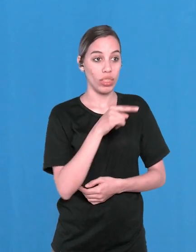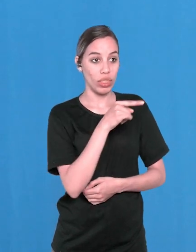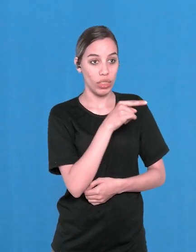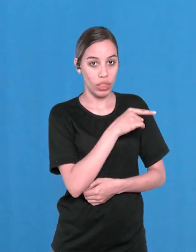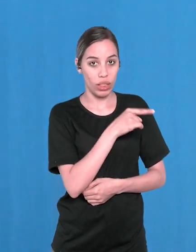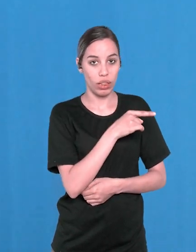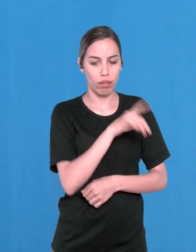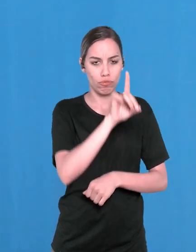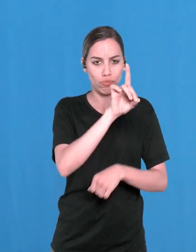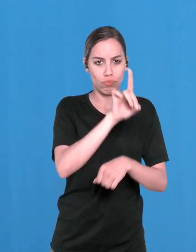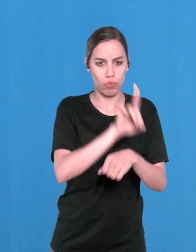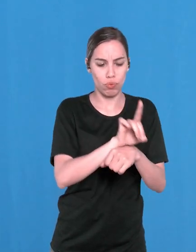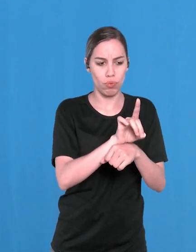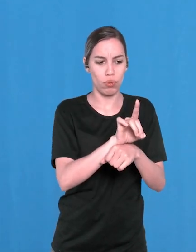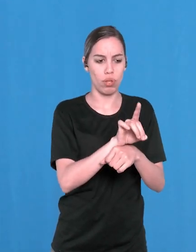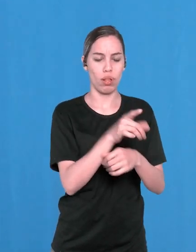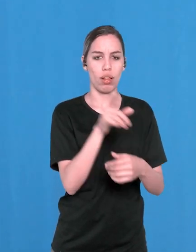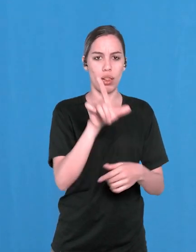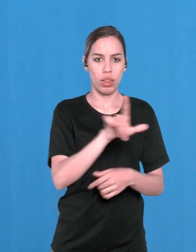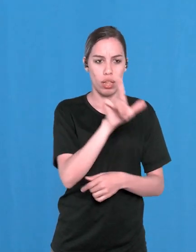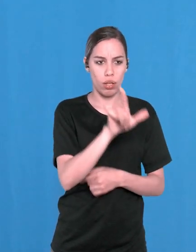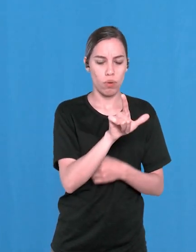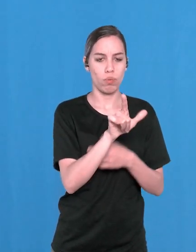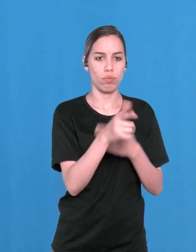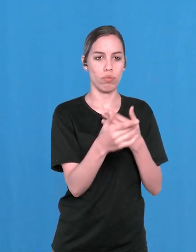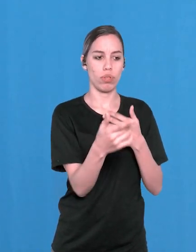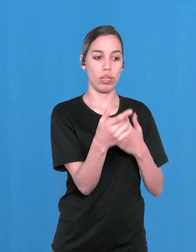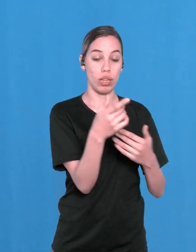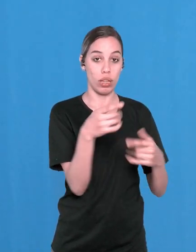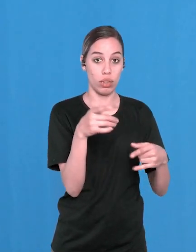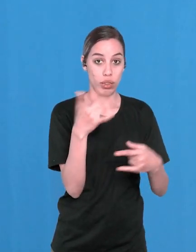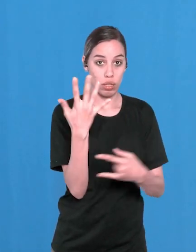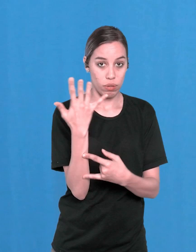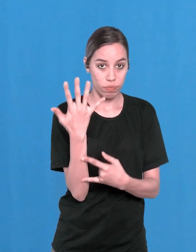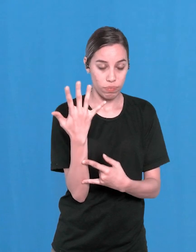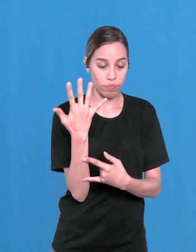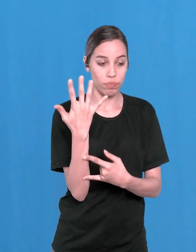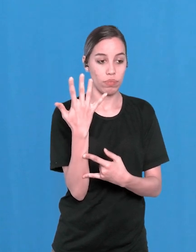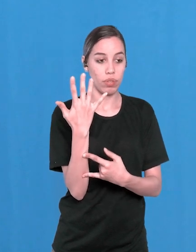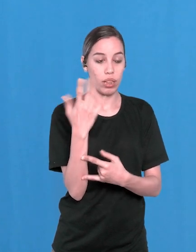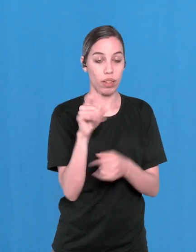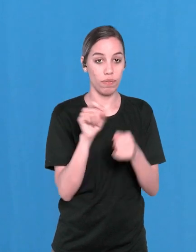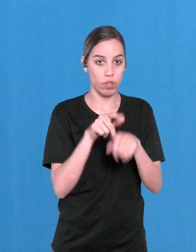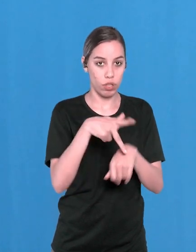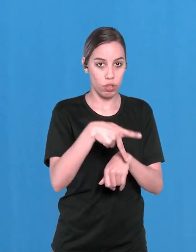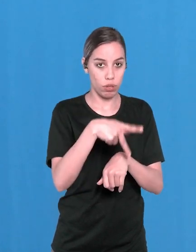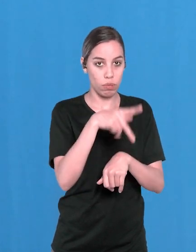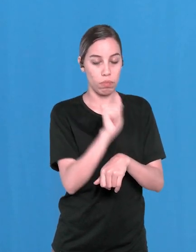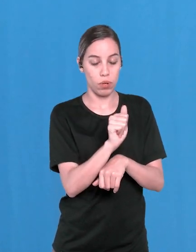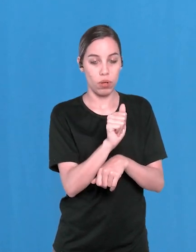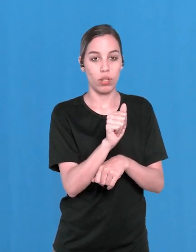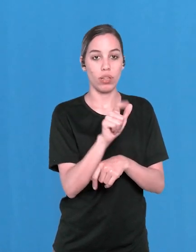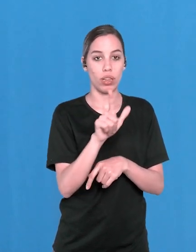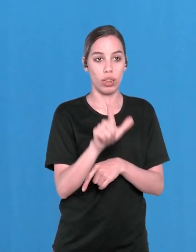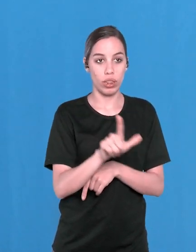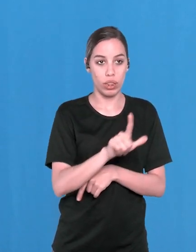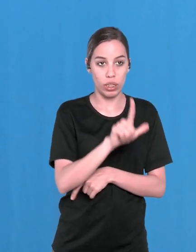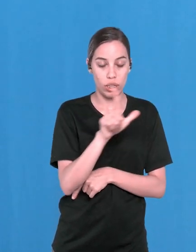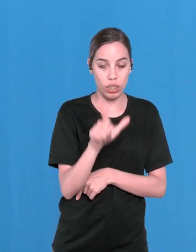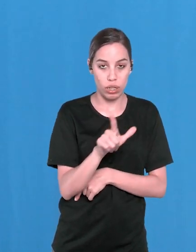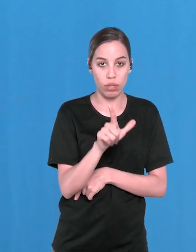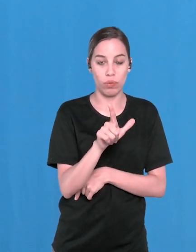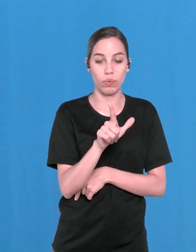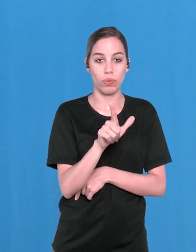em literatura comparada pela mesma instituição, realizou pós-doutorado em literatura e